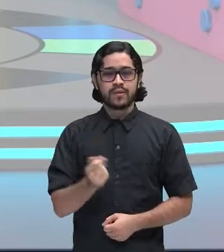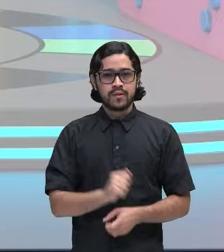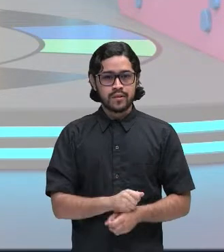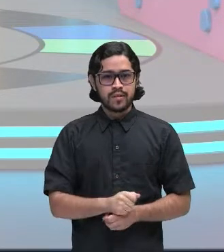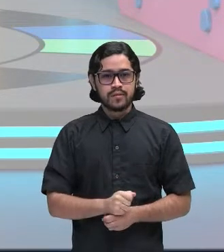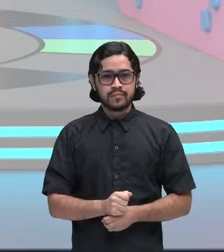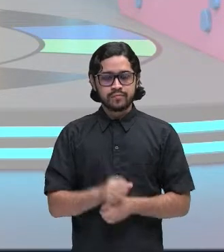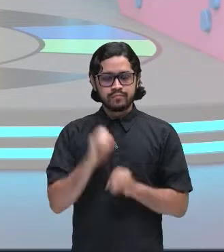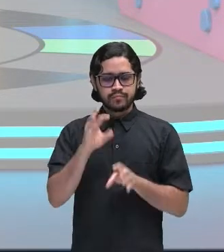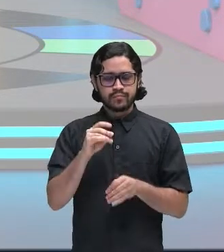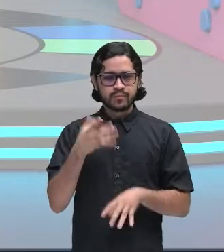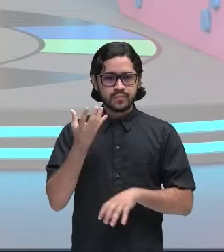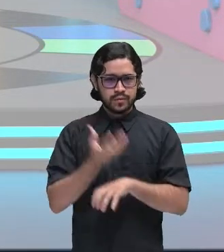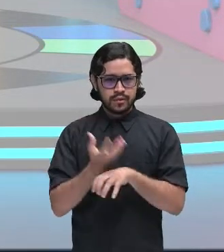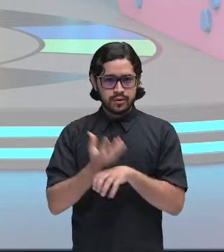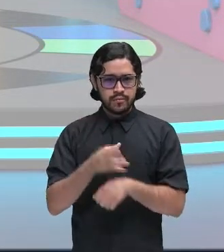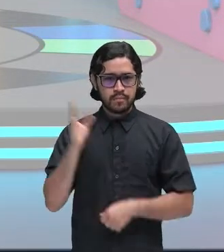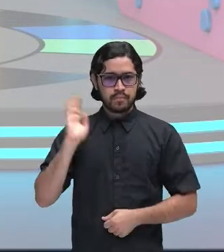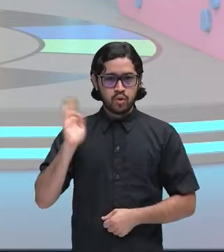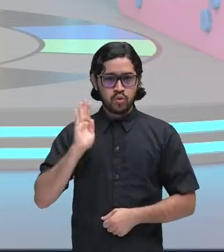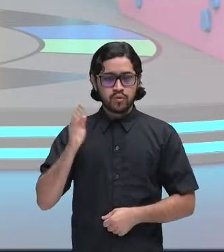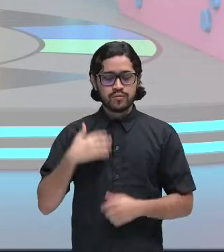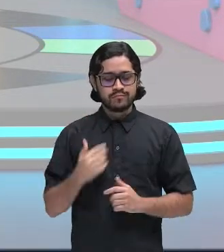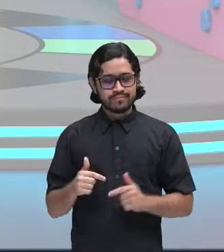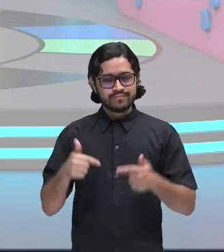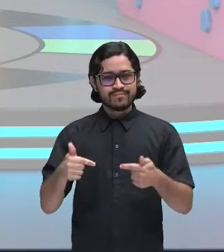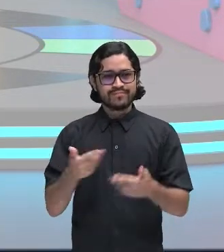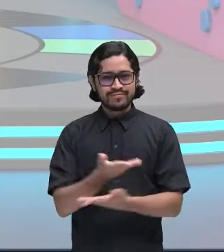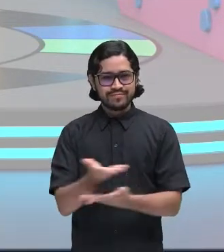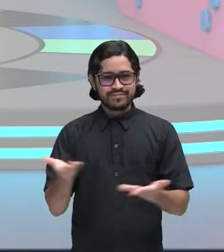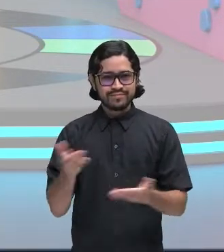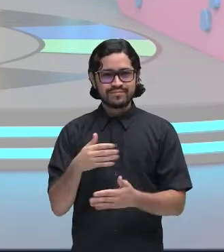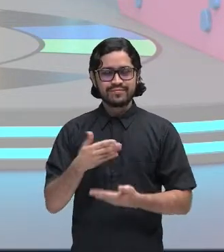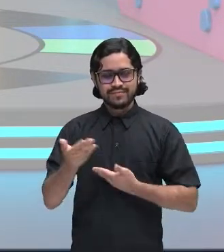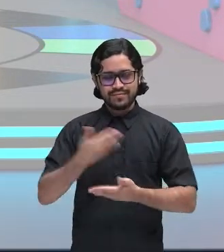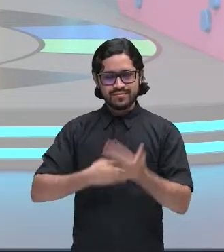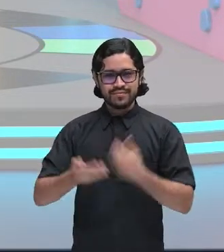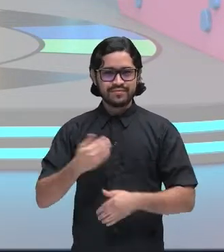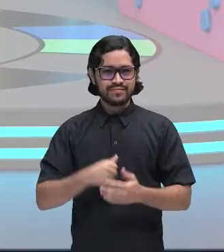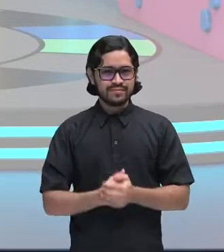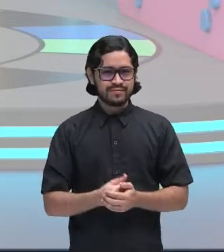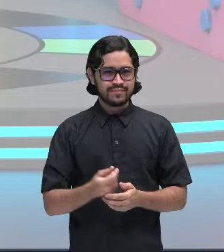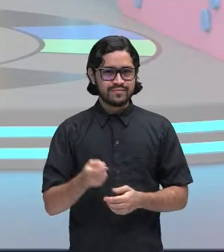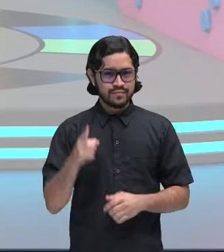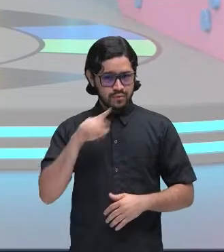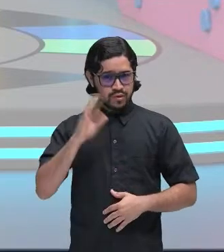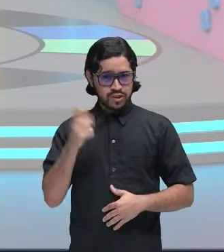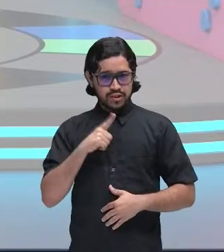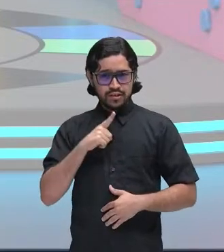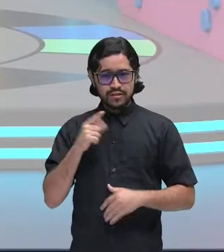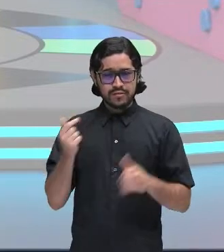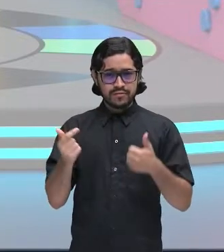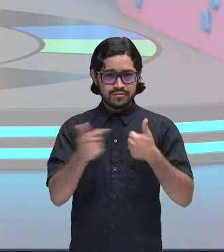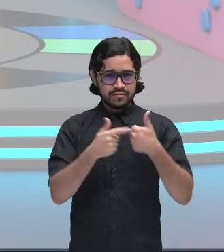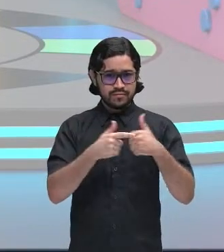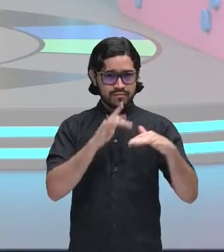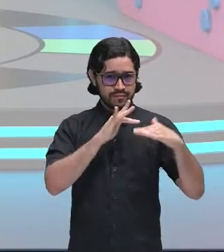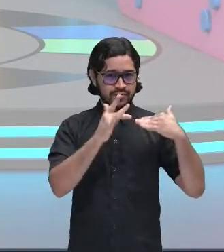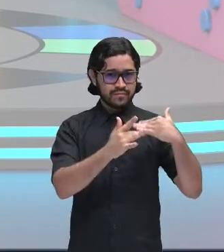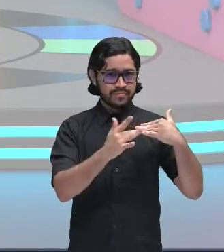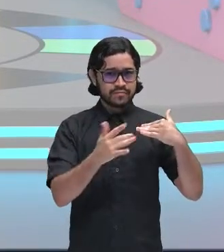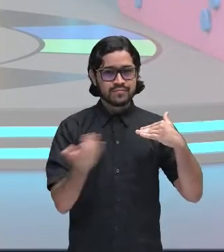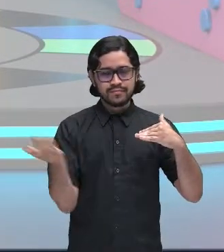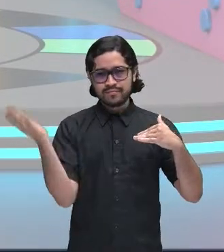e estarei aqui com vocês nesse aulão maravilhoso. Você já segue a gente nas redes sociais? Aproveita, segue